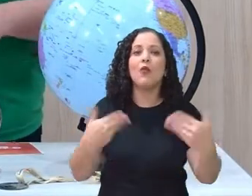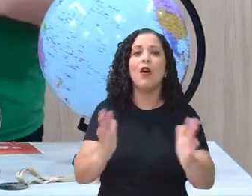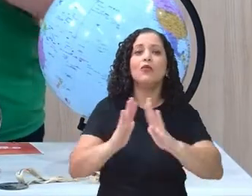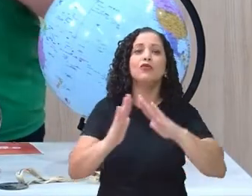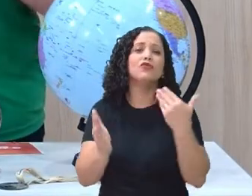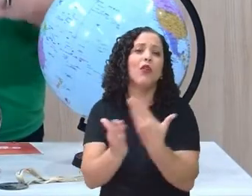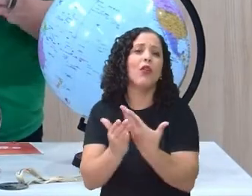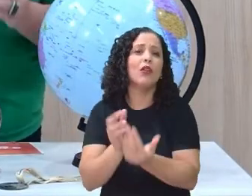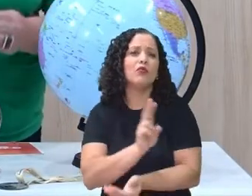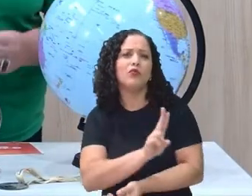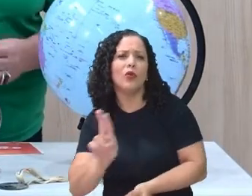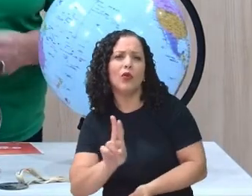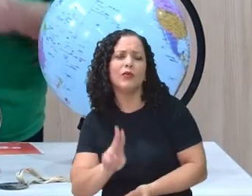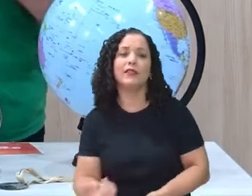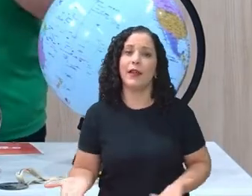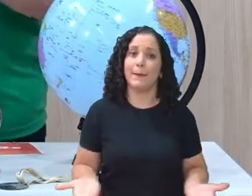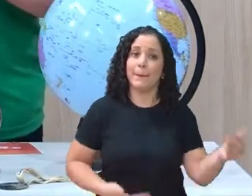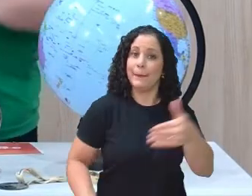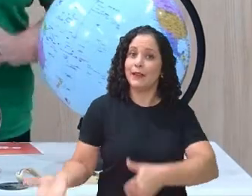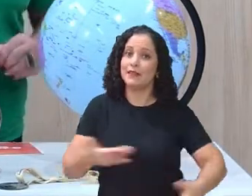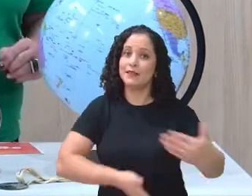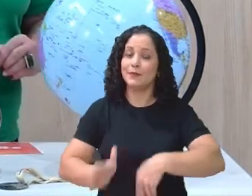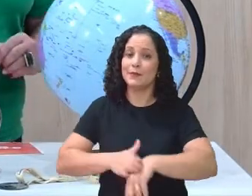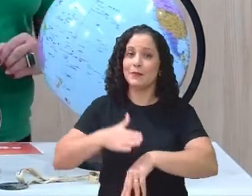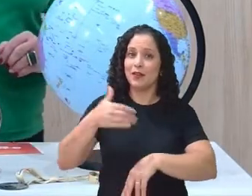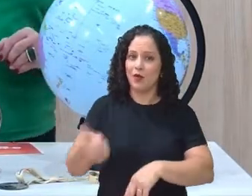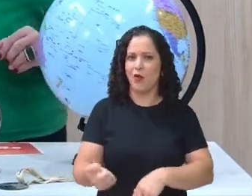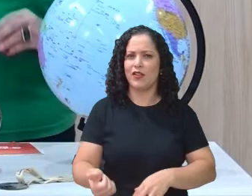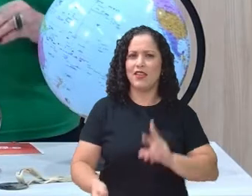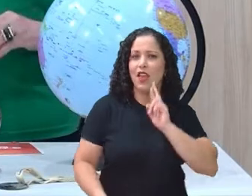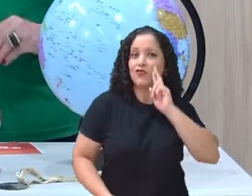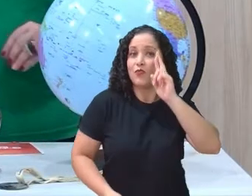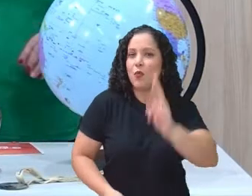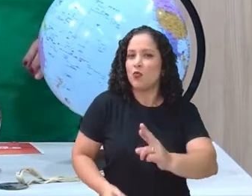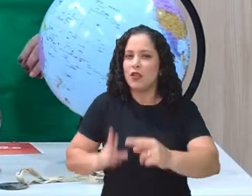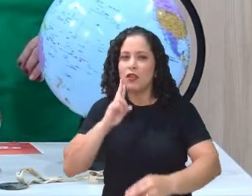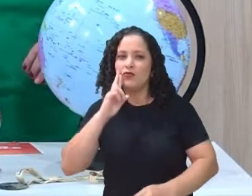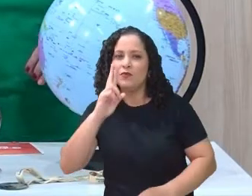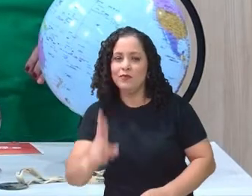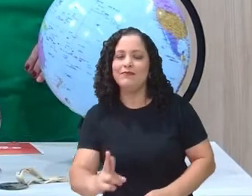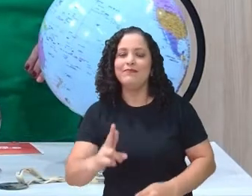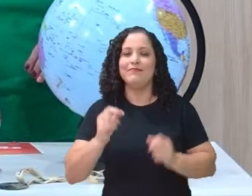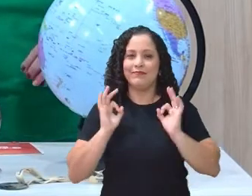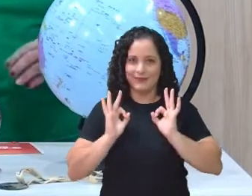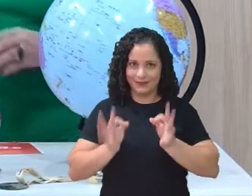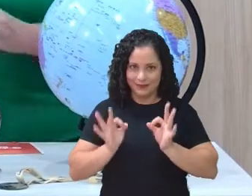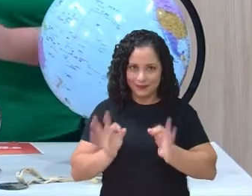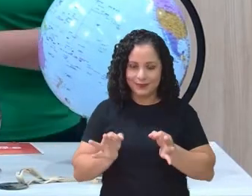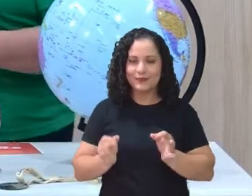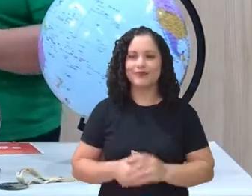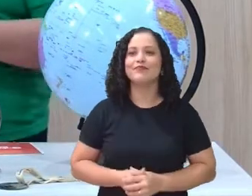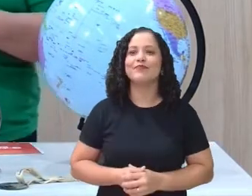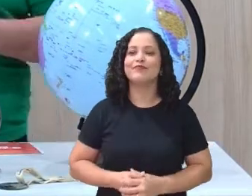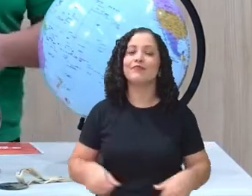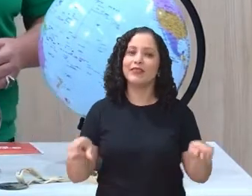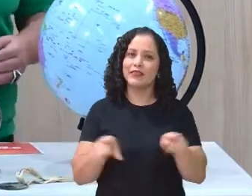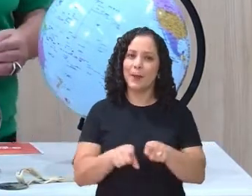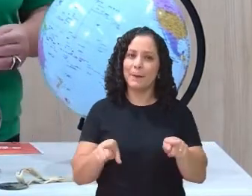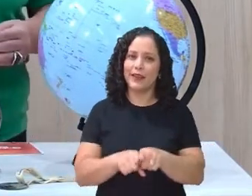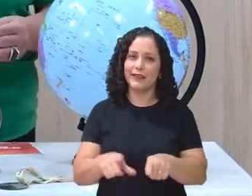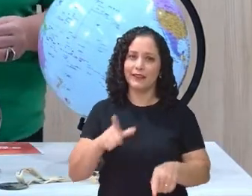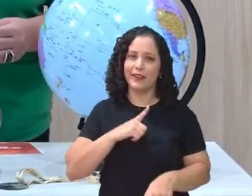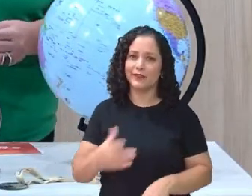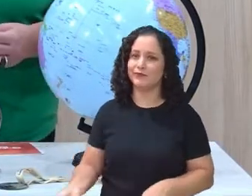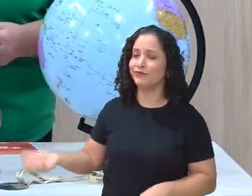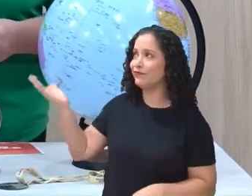né, aqui interagir melhor e responder esses questionamentos que vocês também estão fazendo lá. Aqui também nós contamos, né,